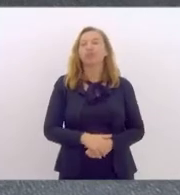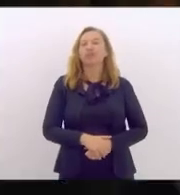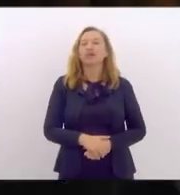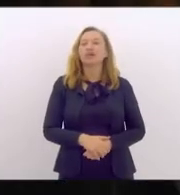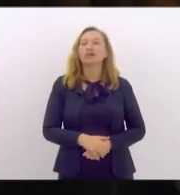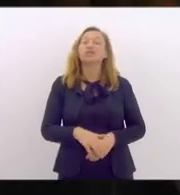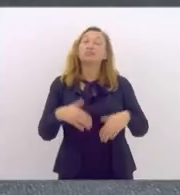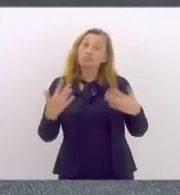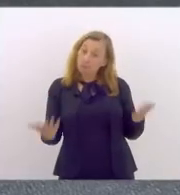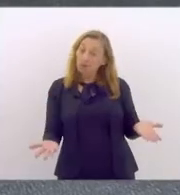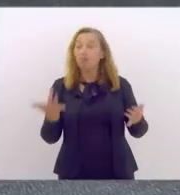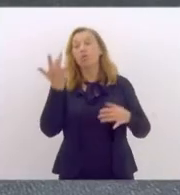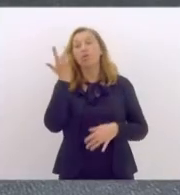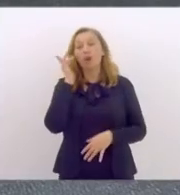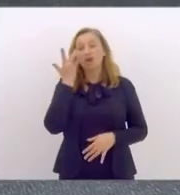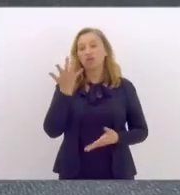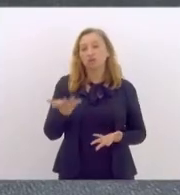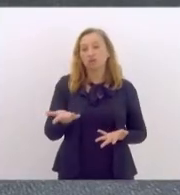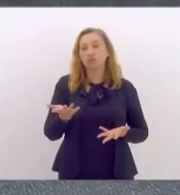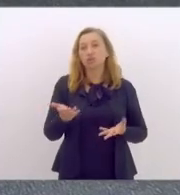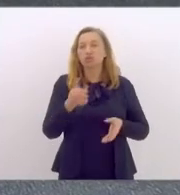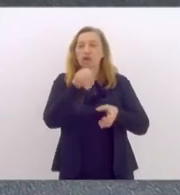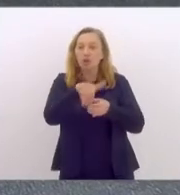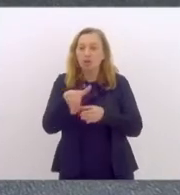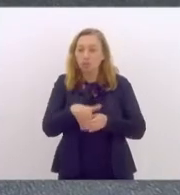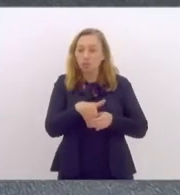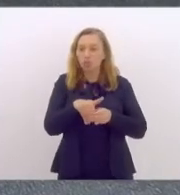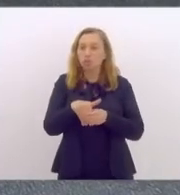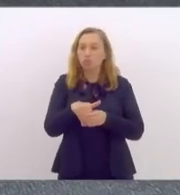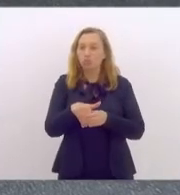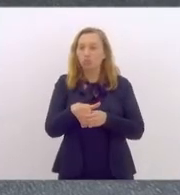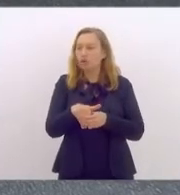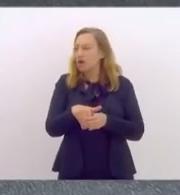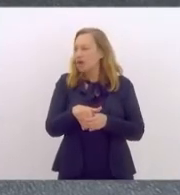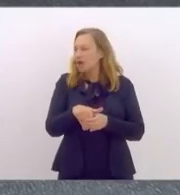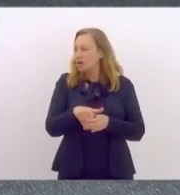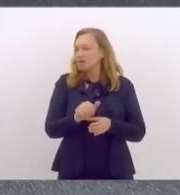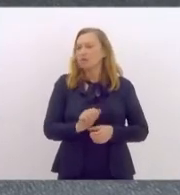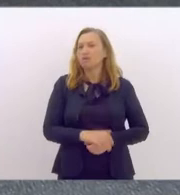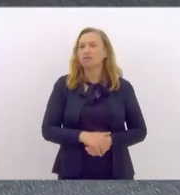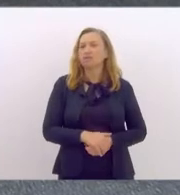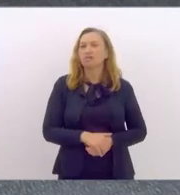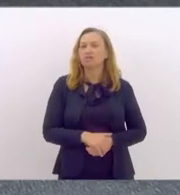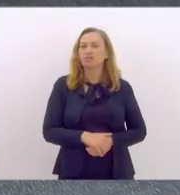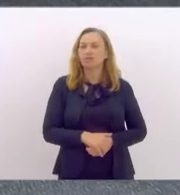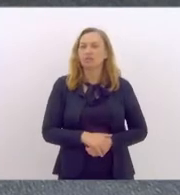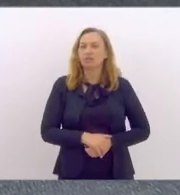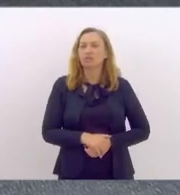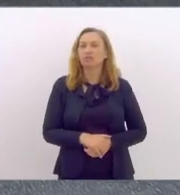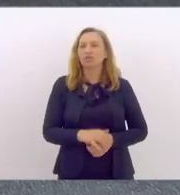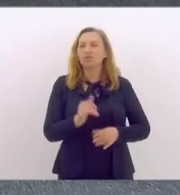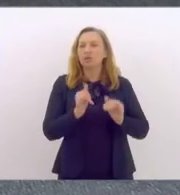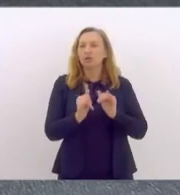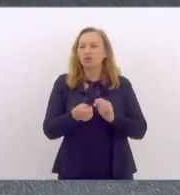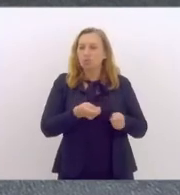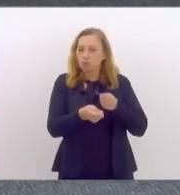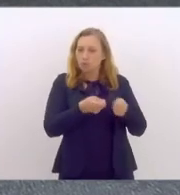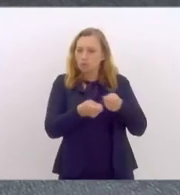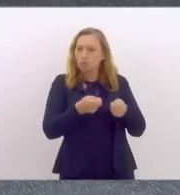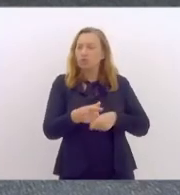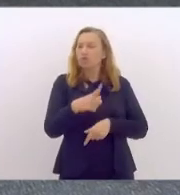Então eu acho que as urnas são auditáveis esses controles existem